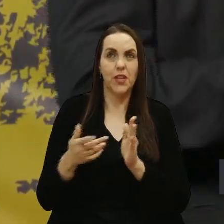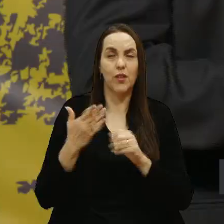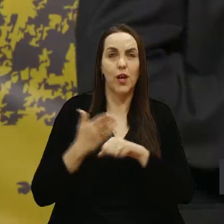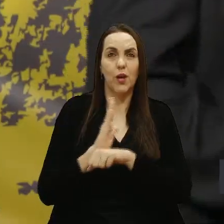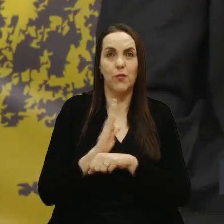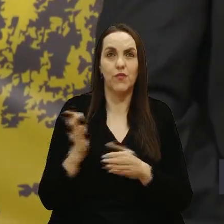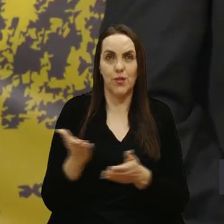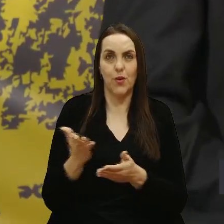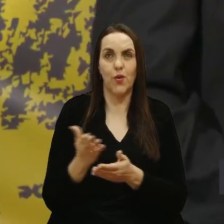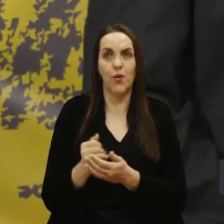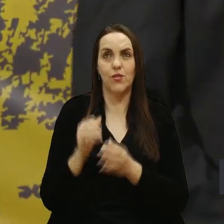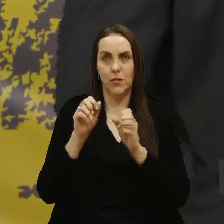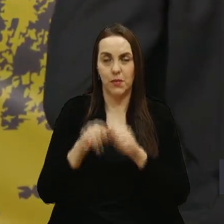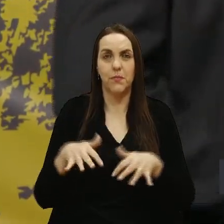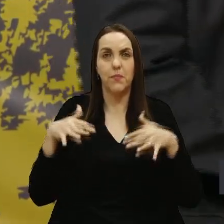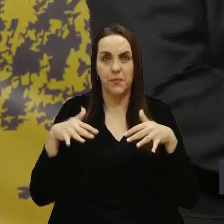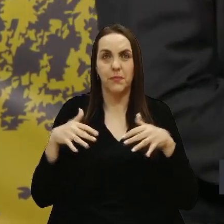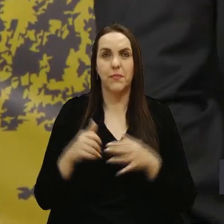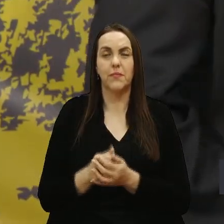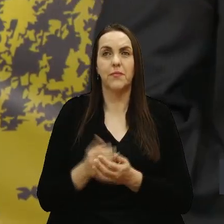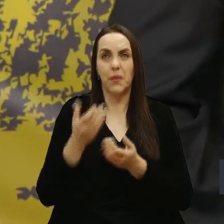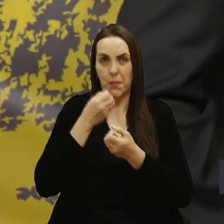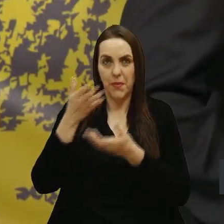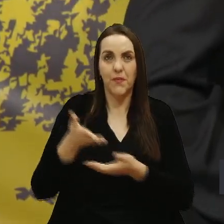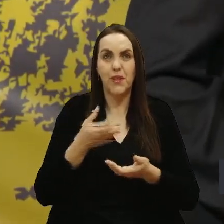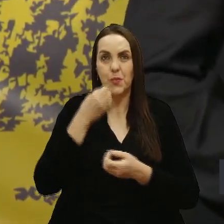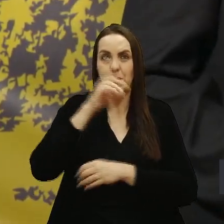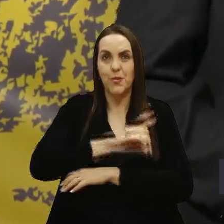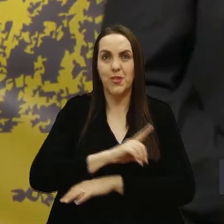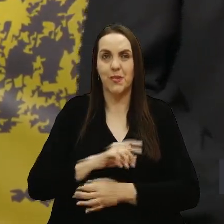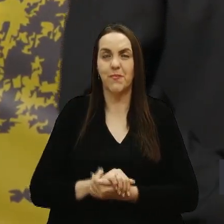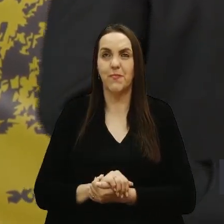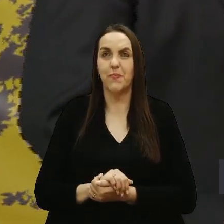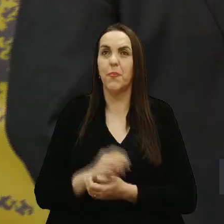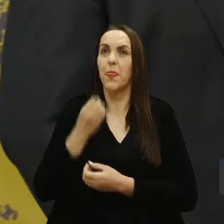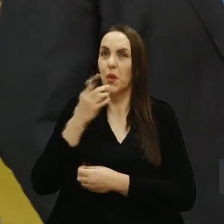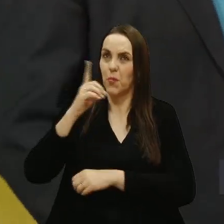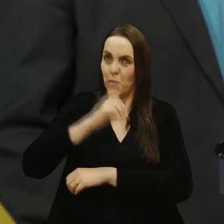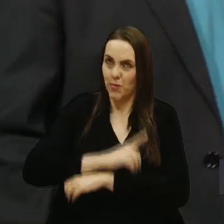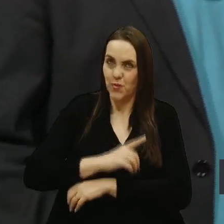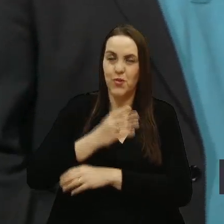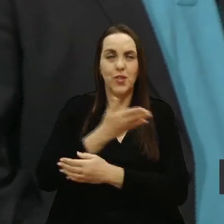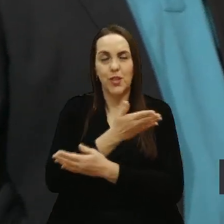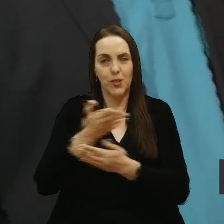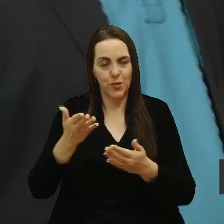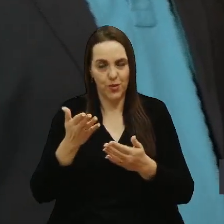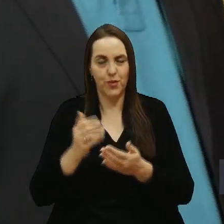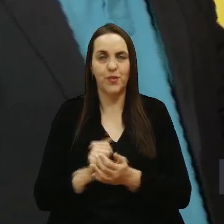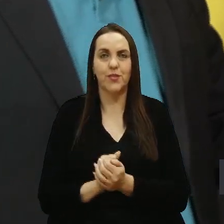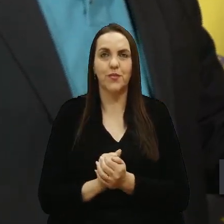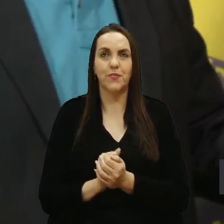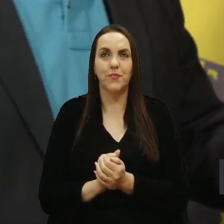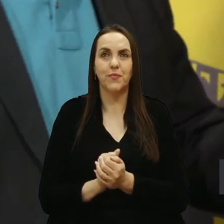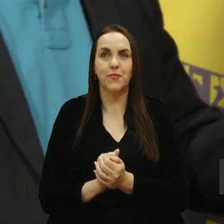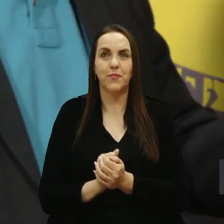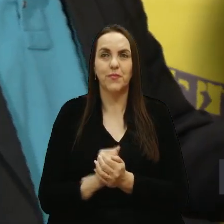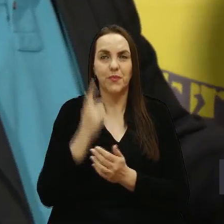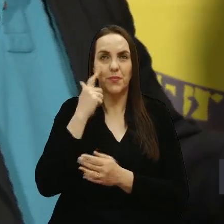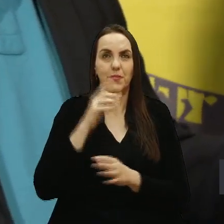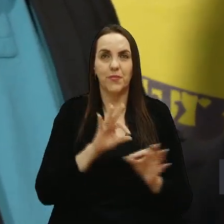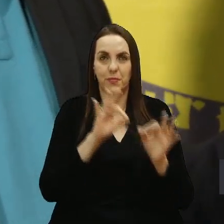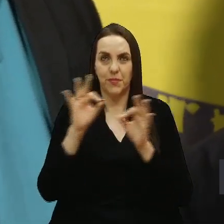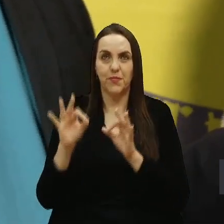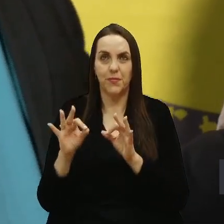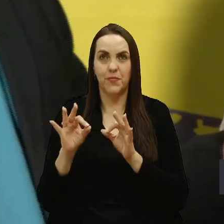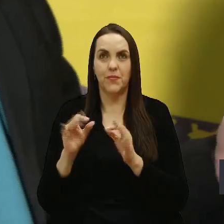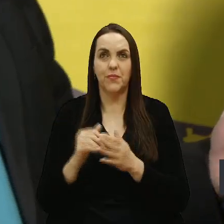que hoje passou pelo plenário Nadir Rossetti. Seja bem-vinda, bom dia, vereadora. Bom dia Marcelo, bom dia a todos todo o pessoal que nos assiste, né?